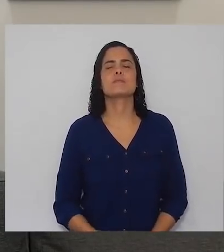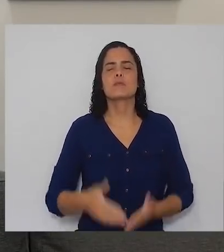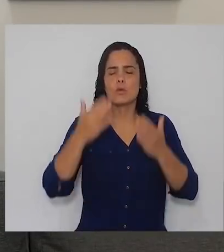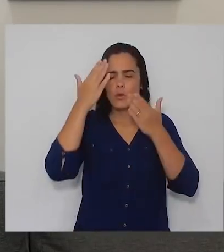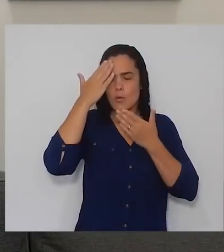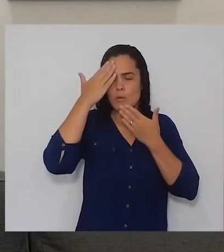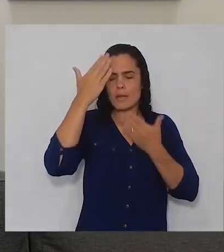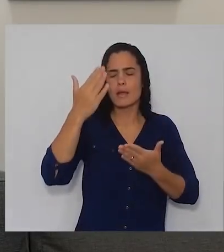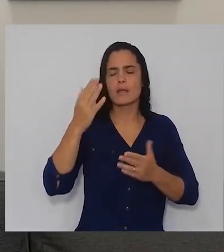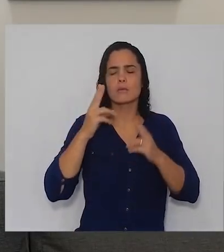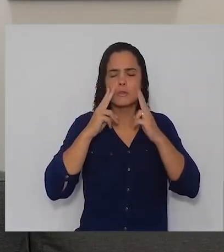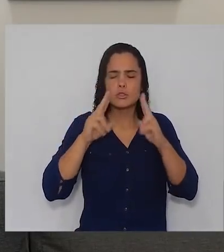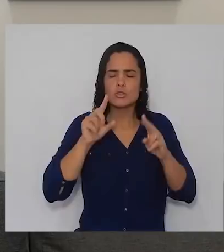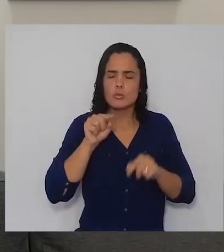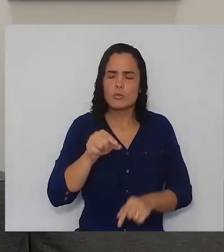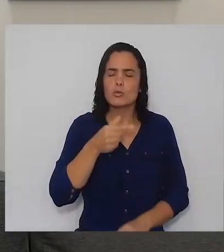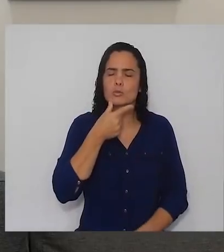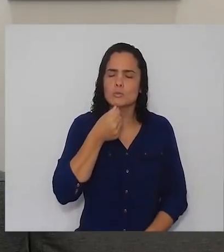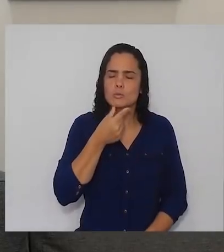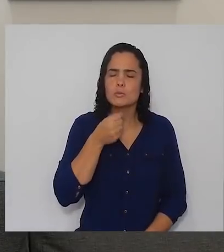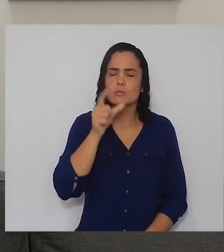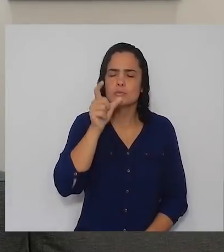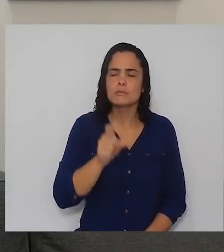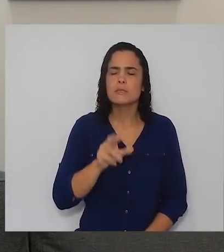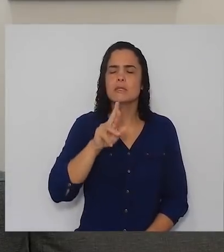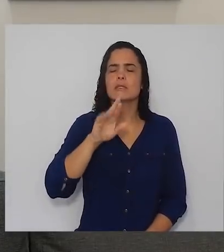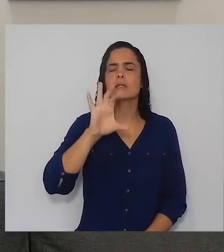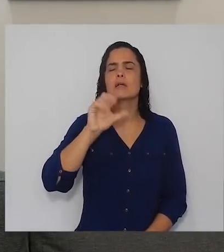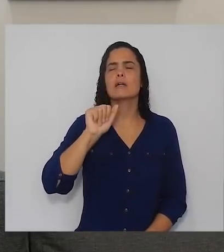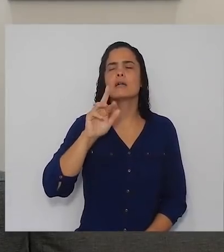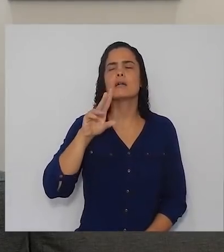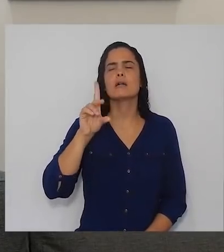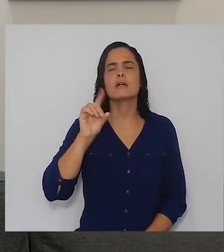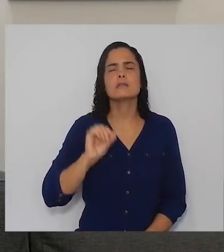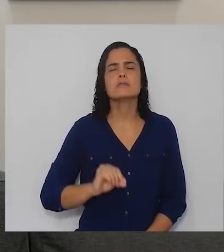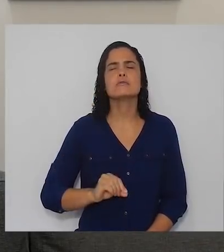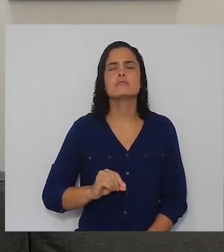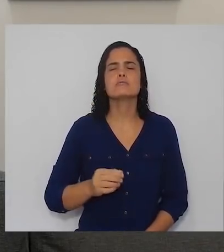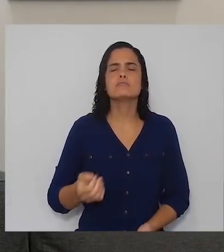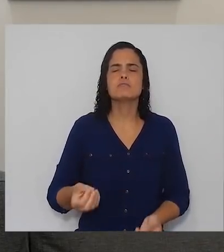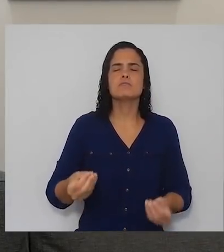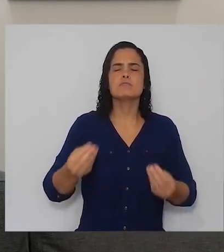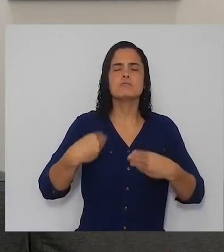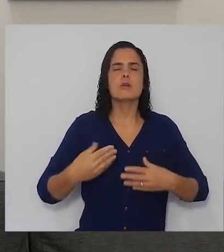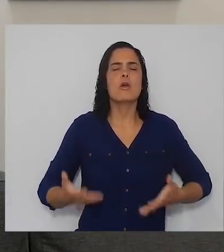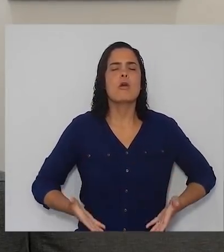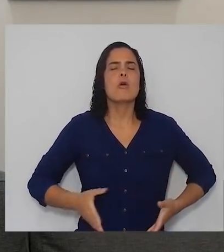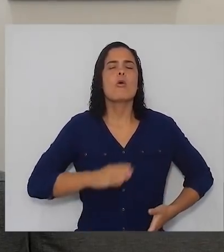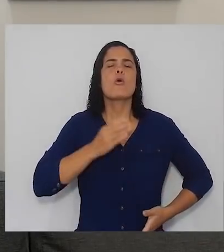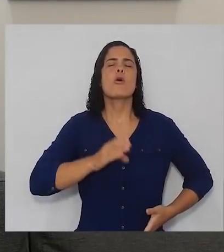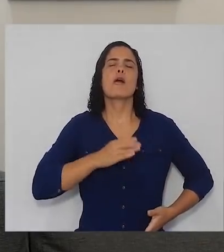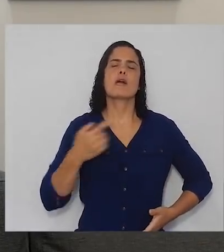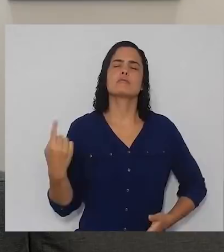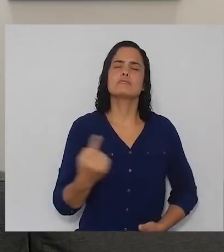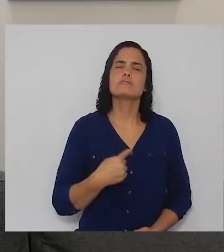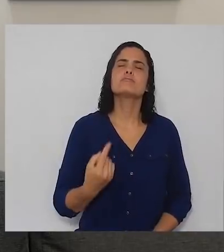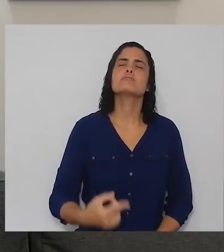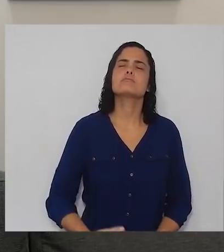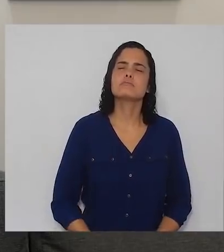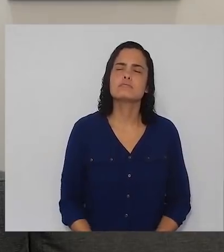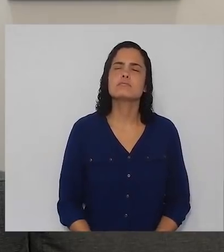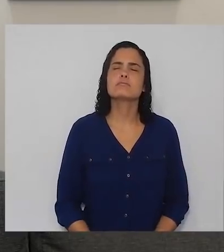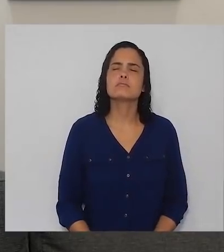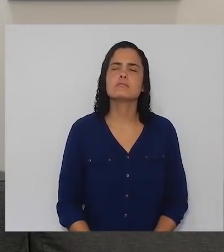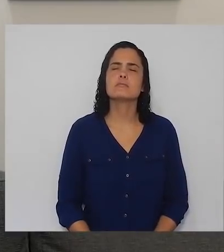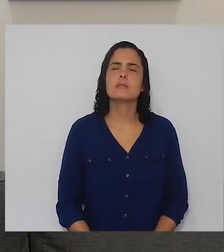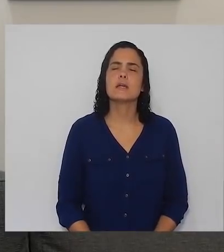geração. Obrigado, Pai, por esse testemunho que nos encoraja, que Teu Espírito Santo não permitas que nosso